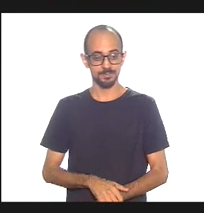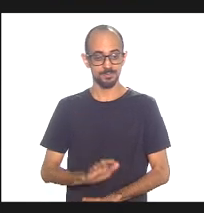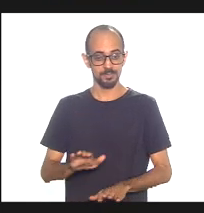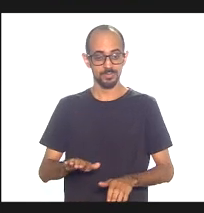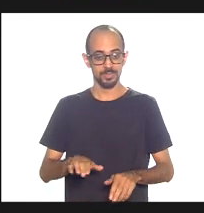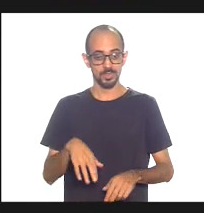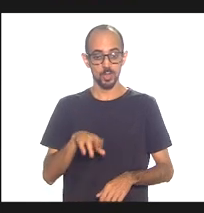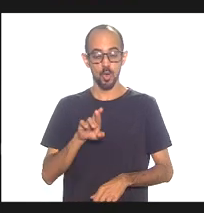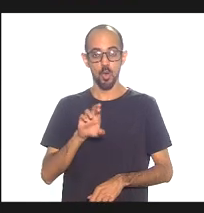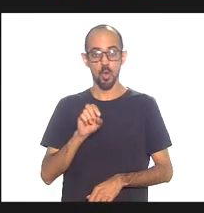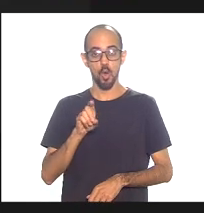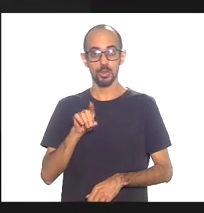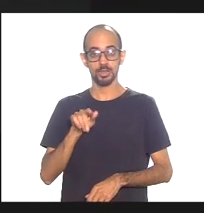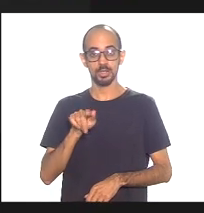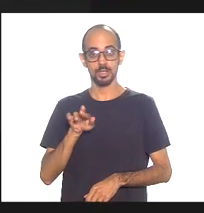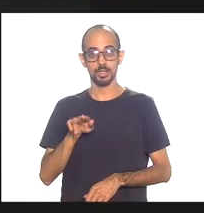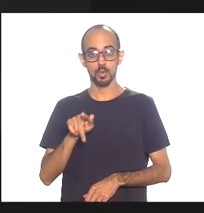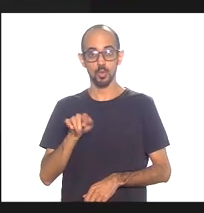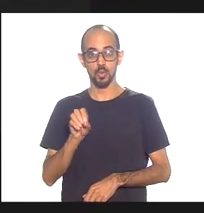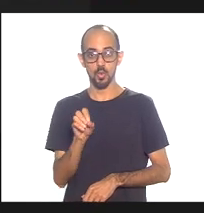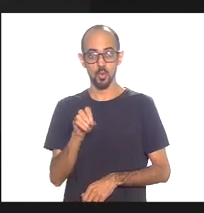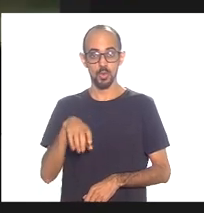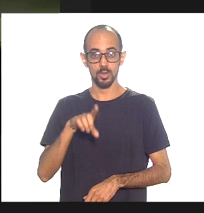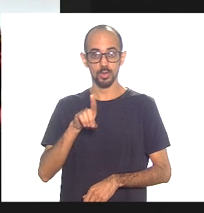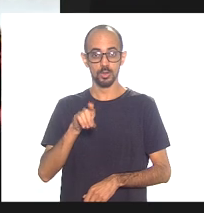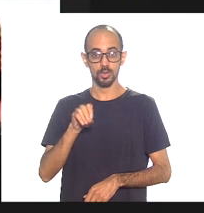Rodrigo, Lucinha, Leodalto,